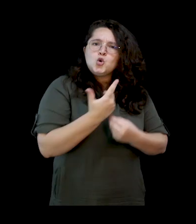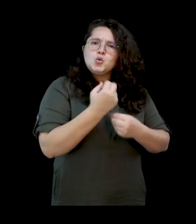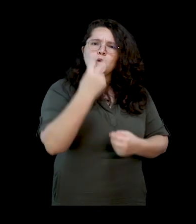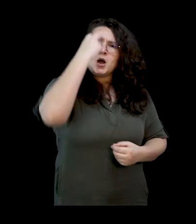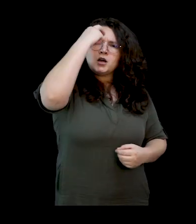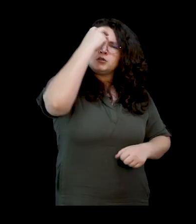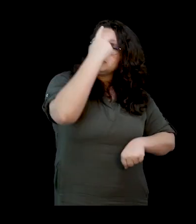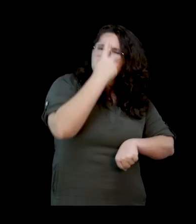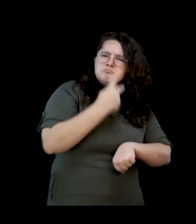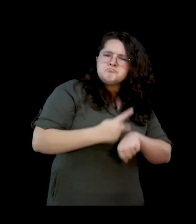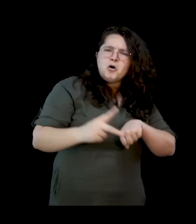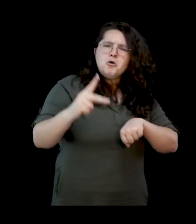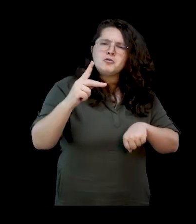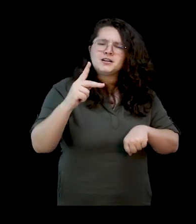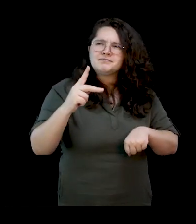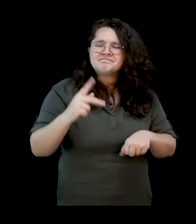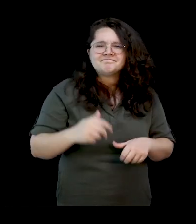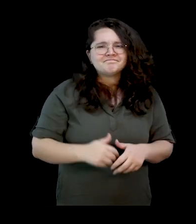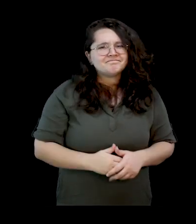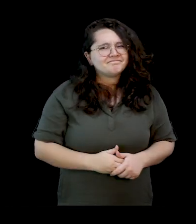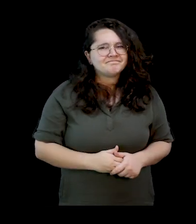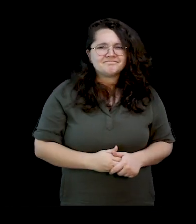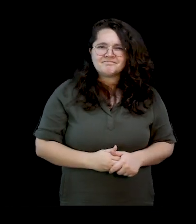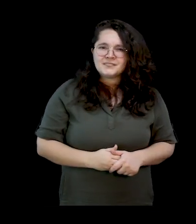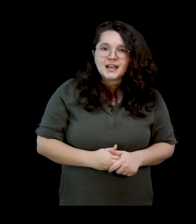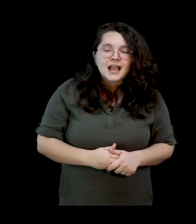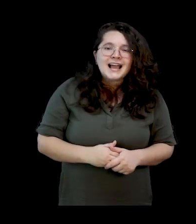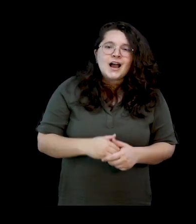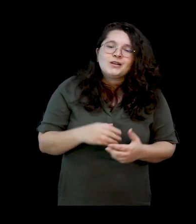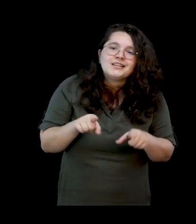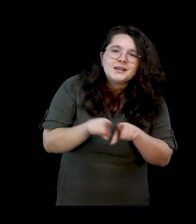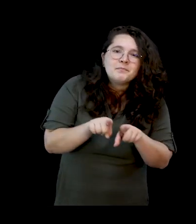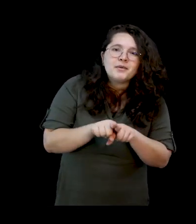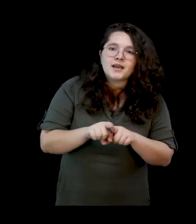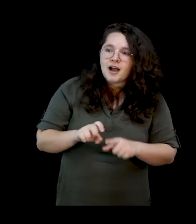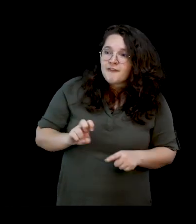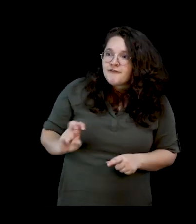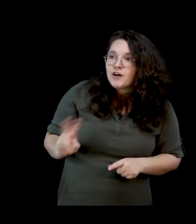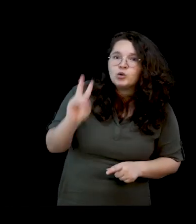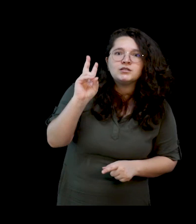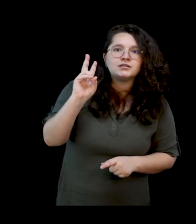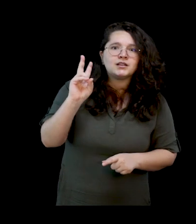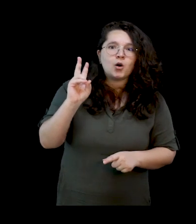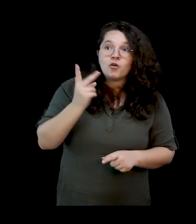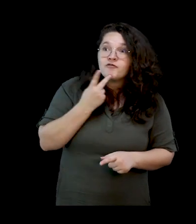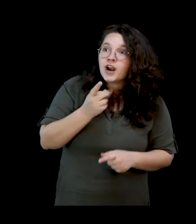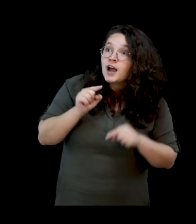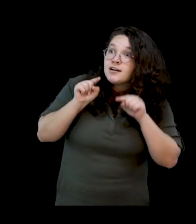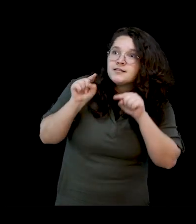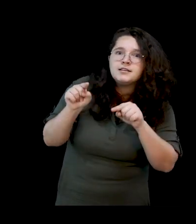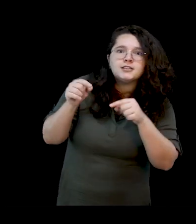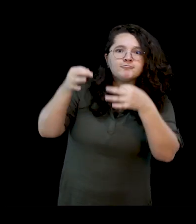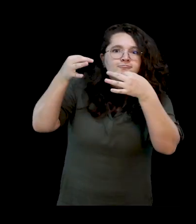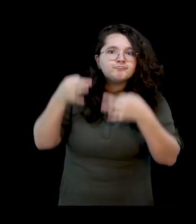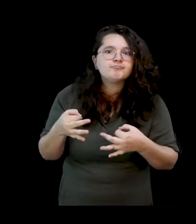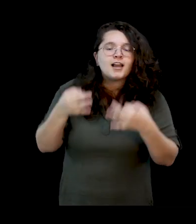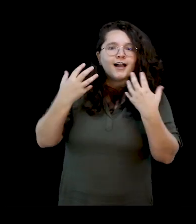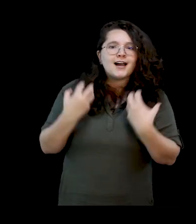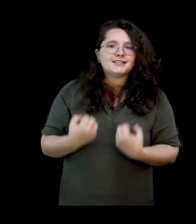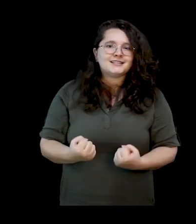uma indústria criativa em que tudo que é manifestação é valorizada no sentido de que é